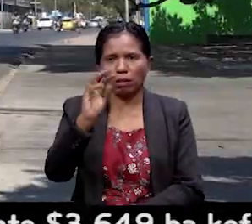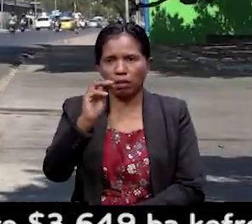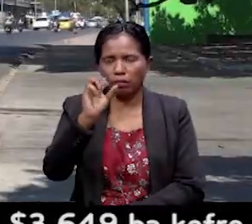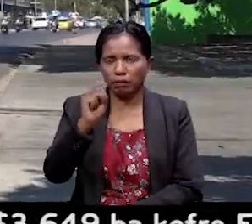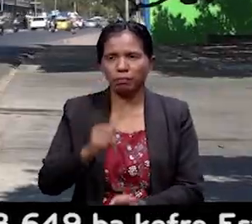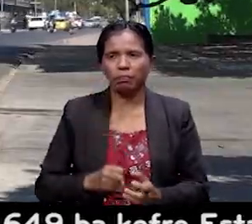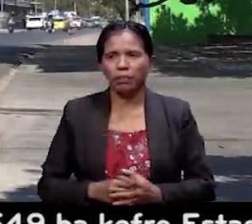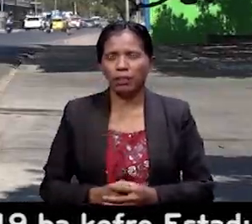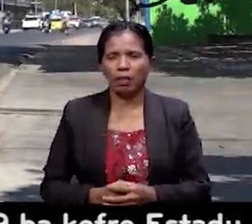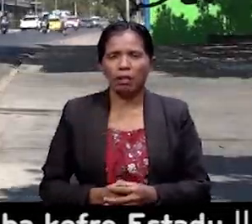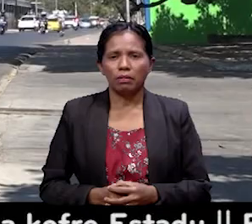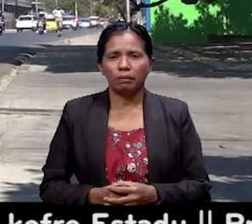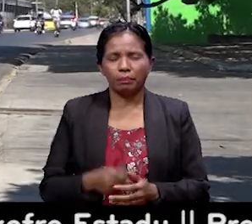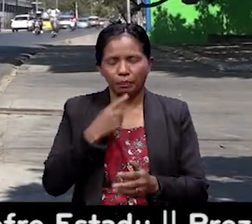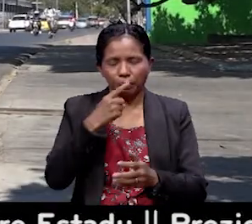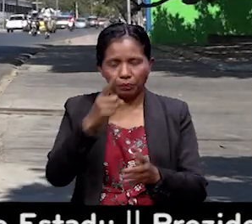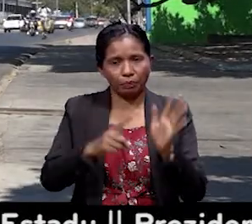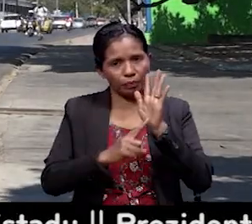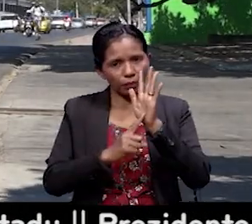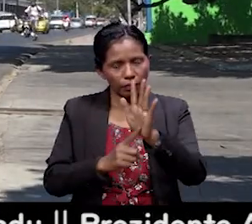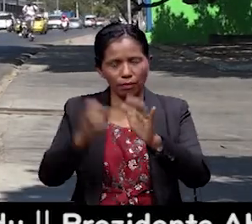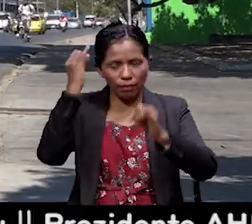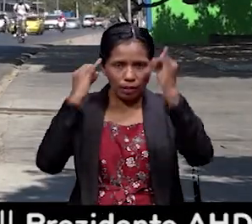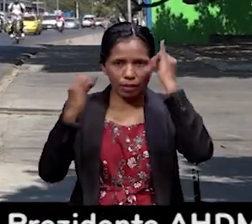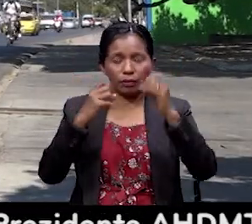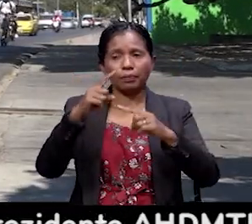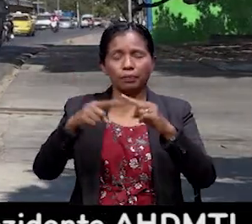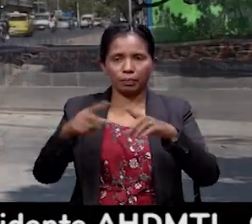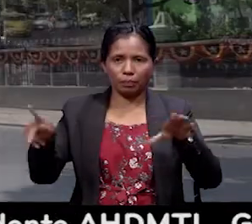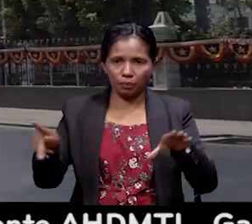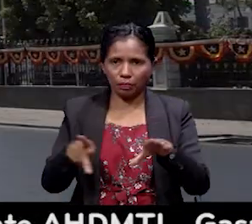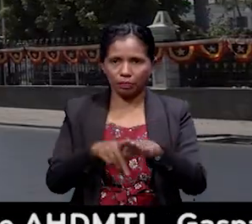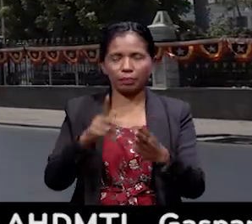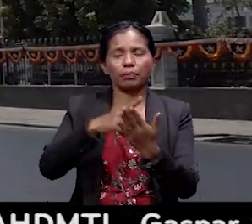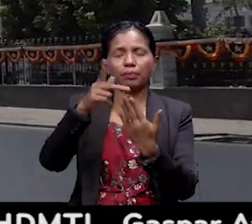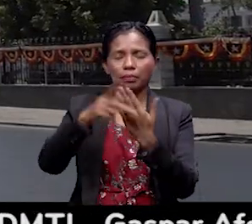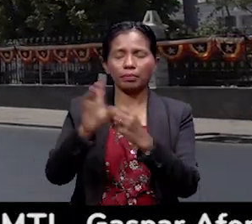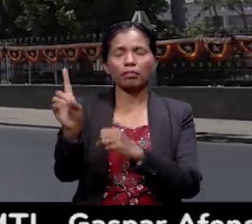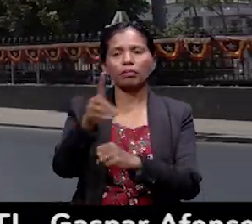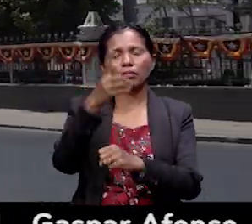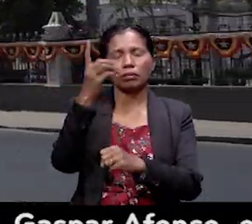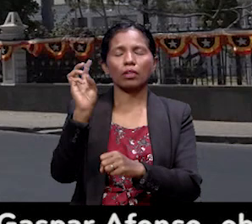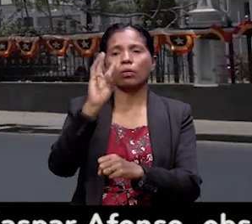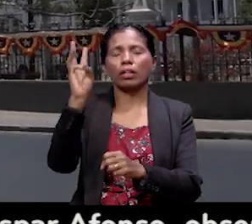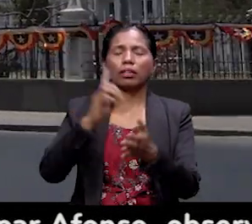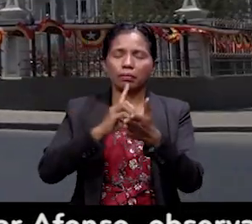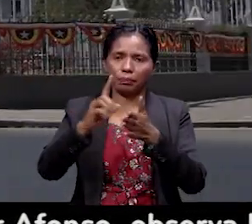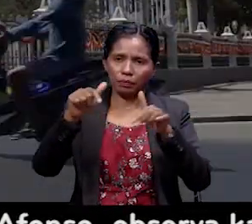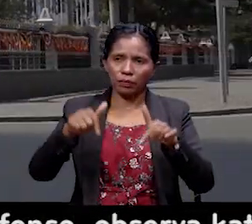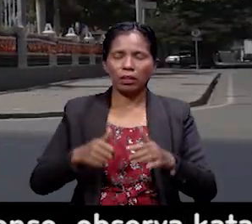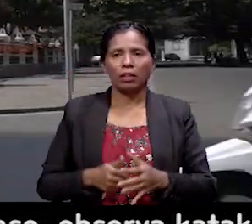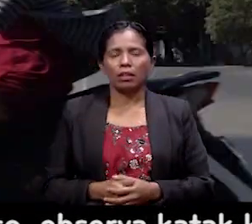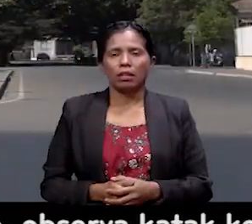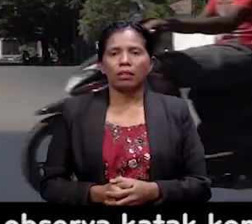Saúde. Odete da Silva hatu informação ne, o Enhira participa e a programa da Derkmane quarta semana ne. Semana